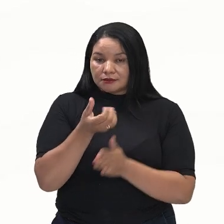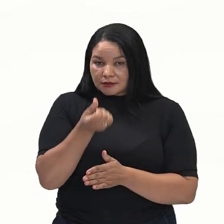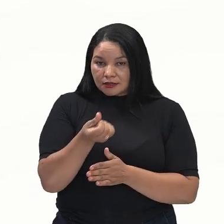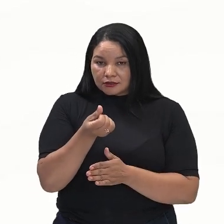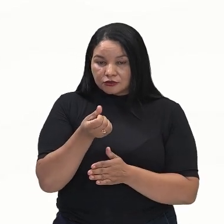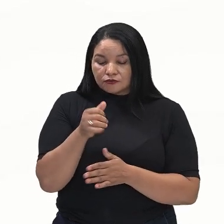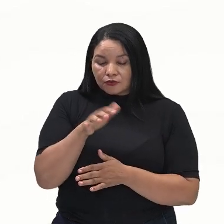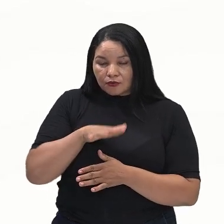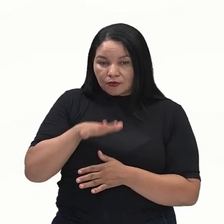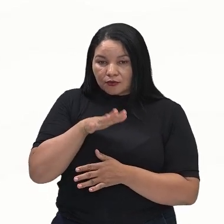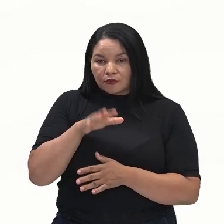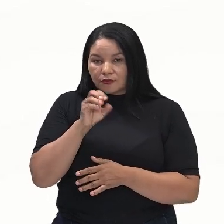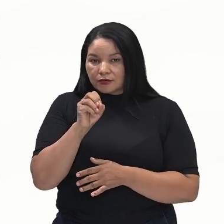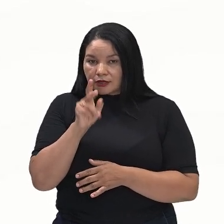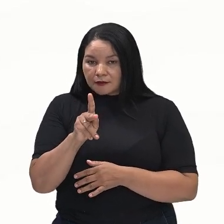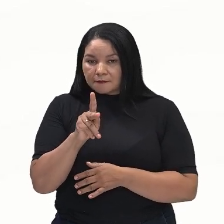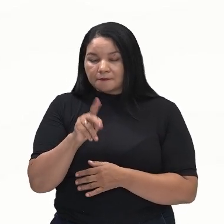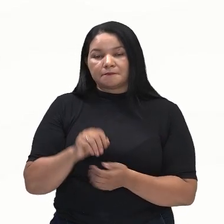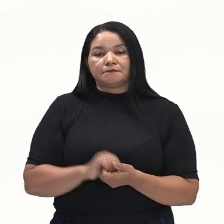beleza?